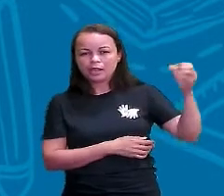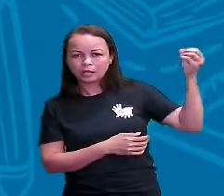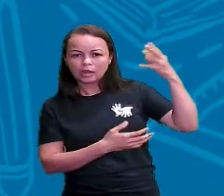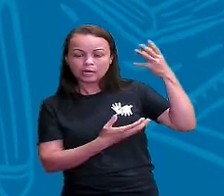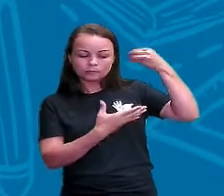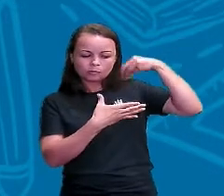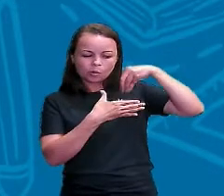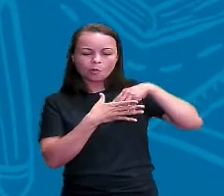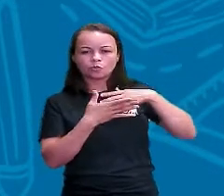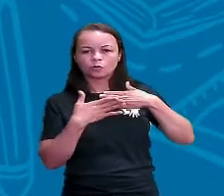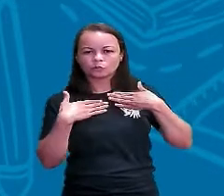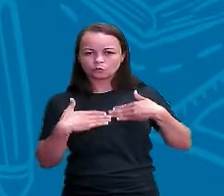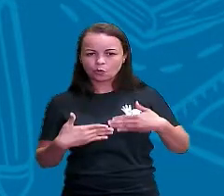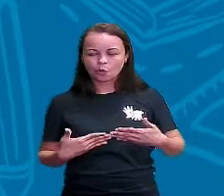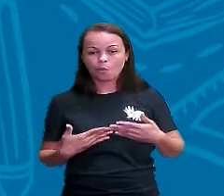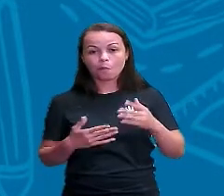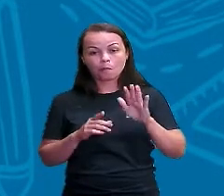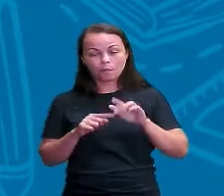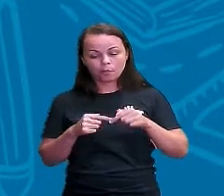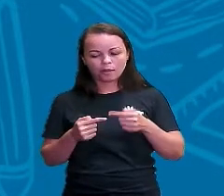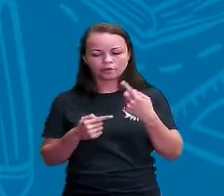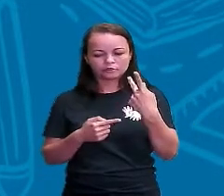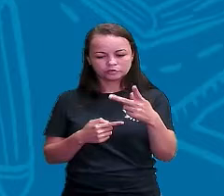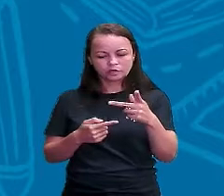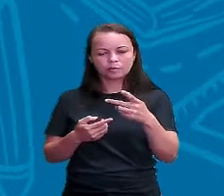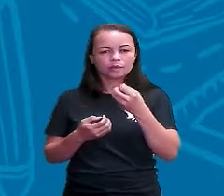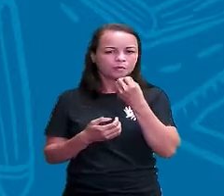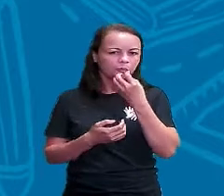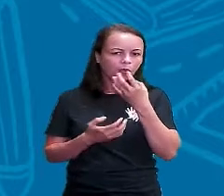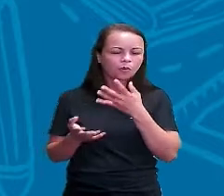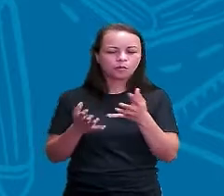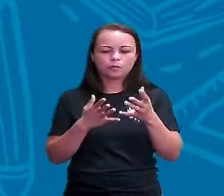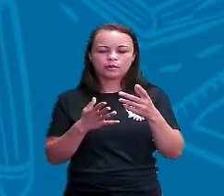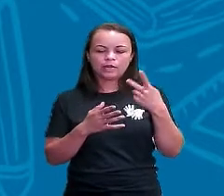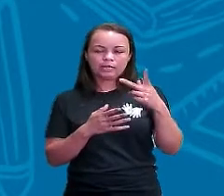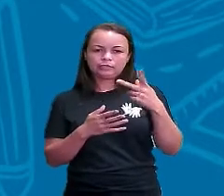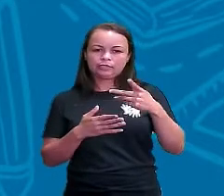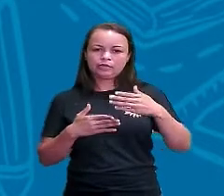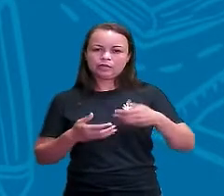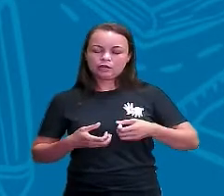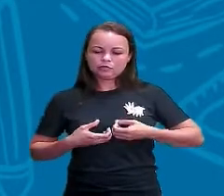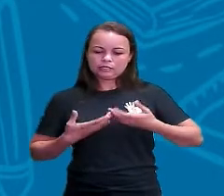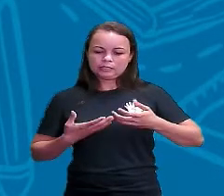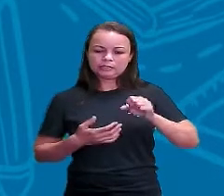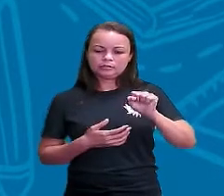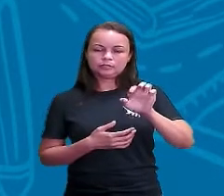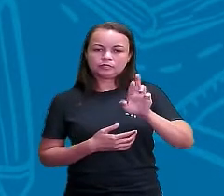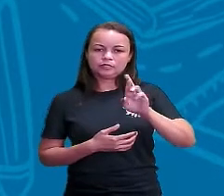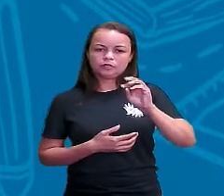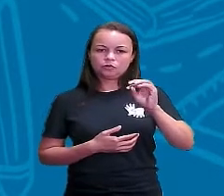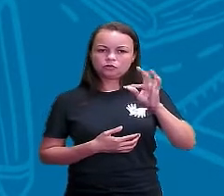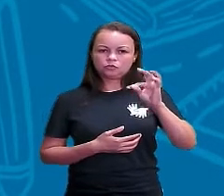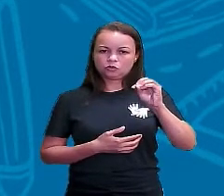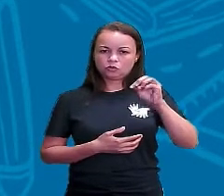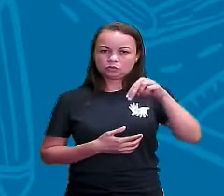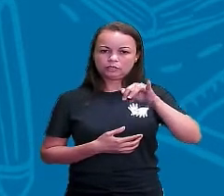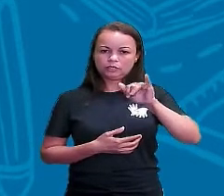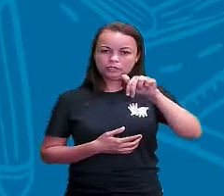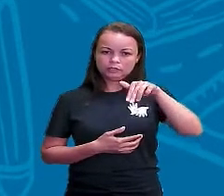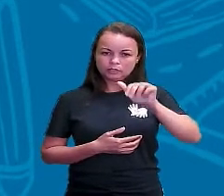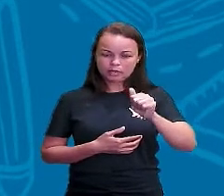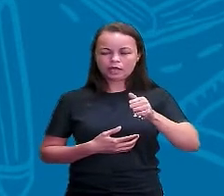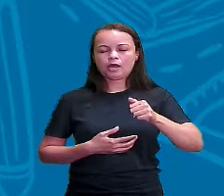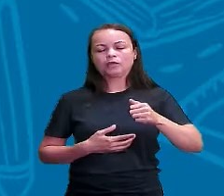fixar a vitamina D, mas também é bom para isso, ó, gente, para poder aumentar a tua oferta de serotonina. E sem falar que o próprio